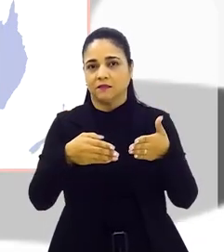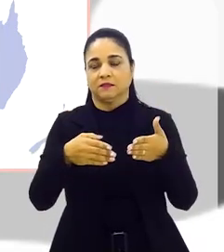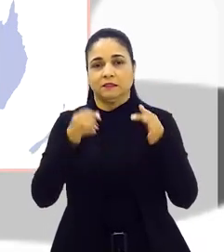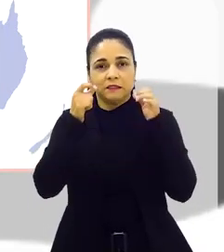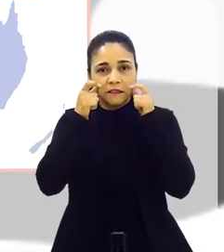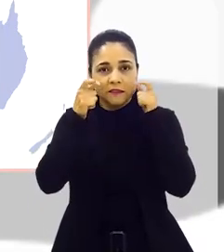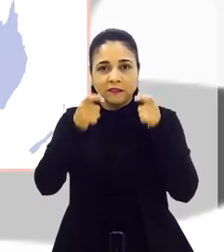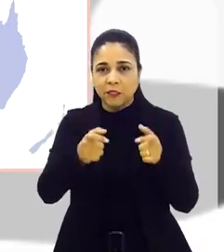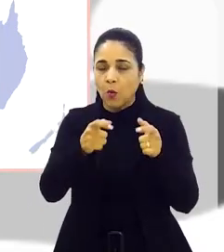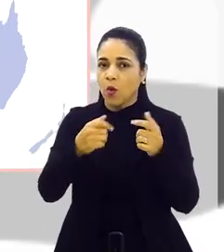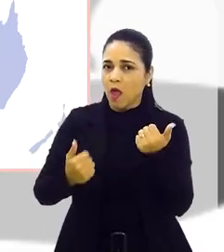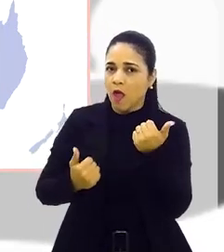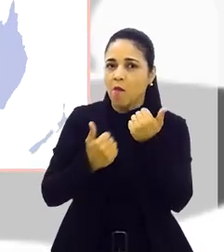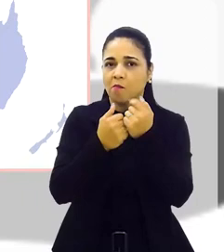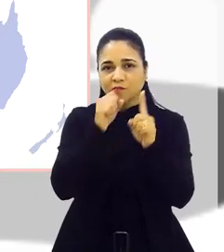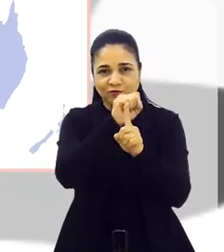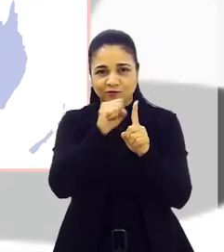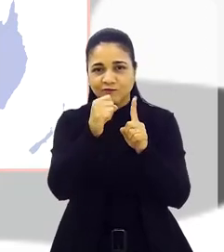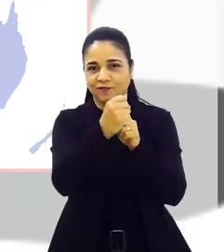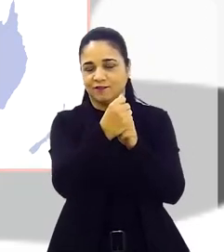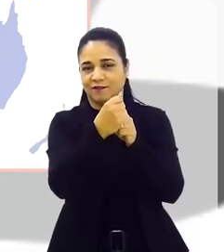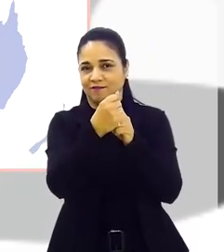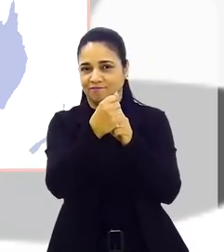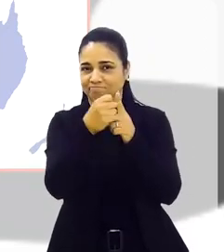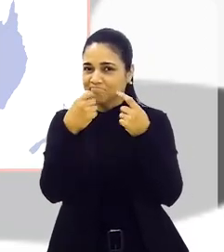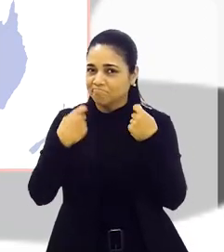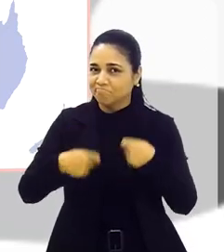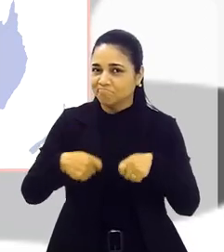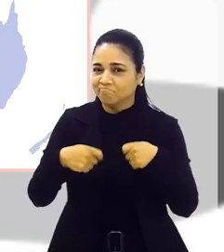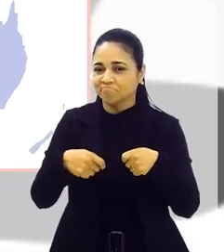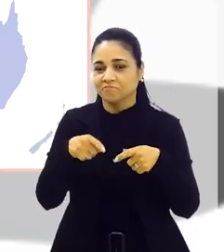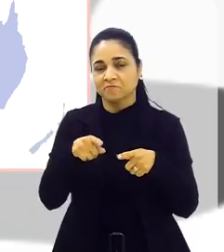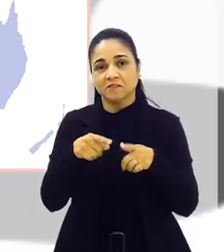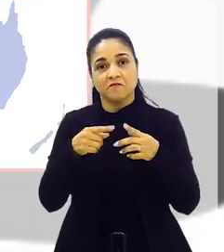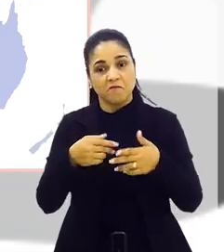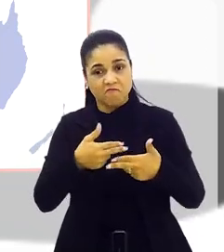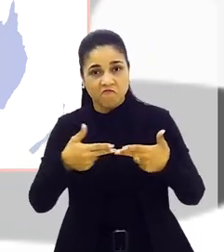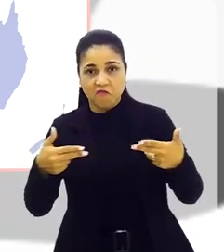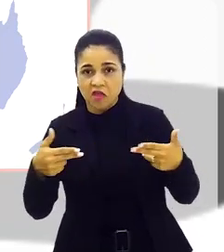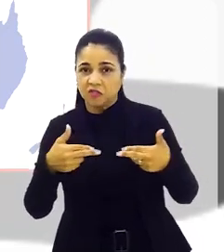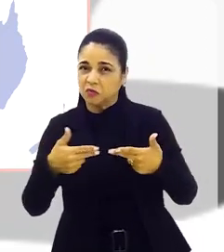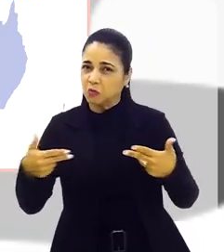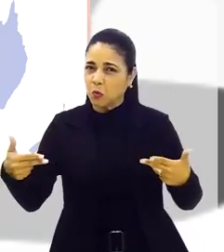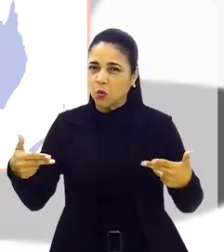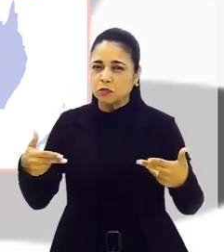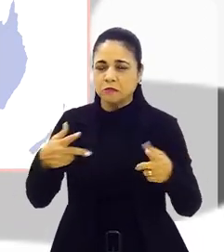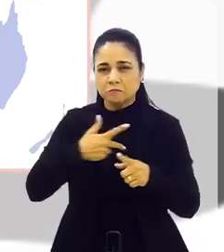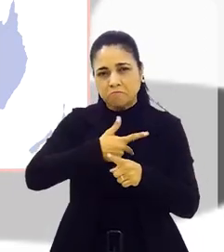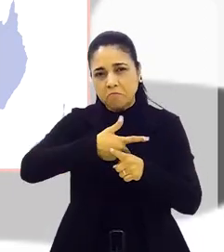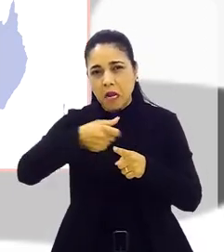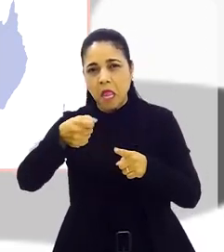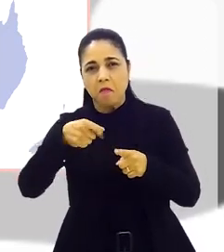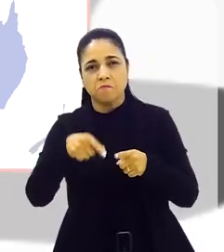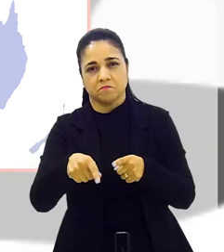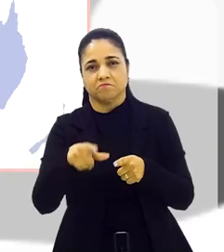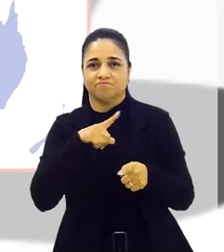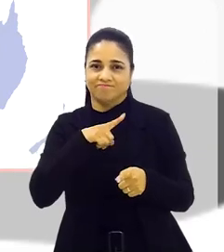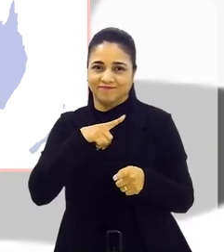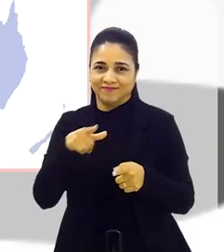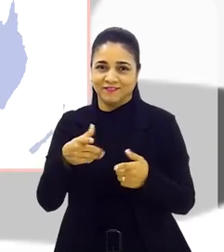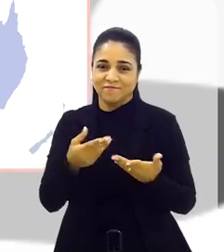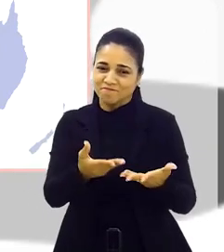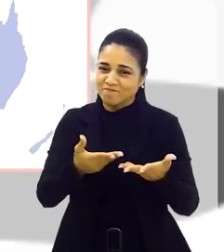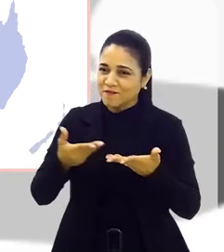toda a atenção e o apoio da sociedade. Você vai ver. Coisa digna não de um, mas de uma série de